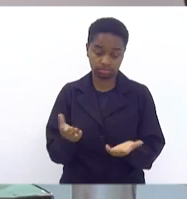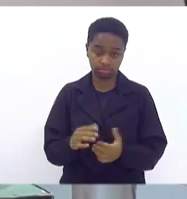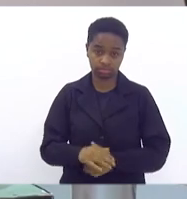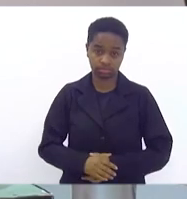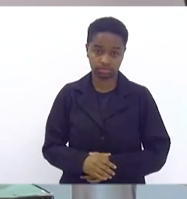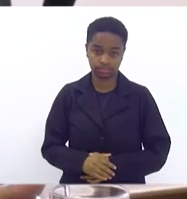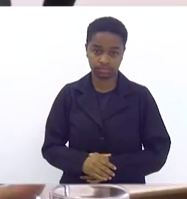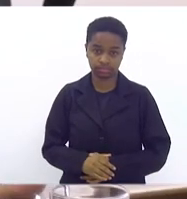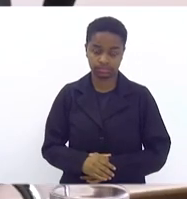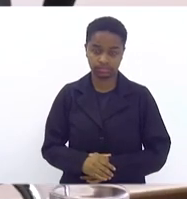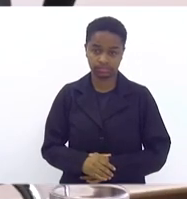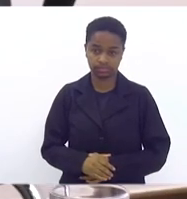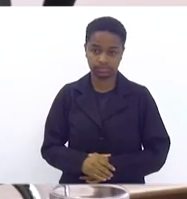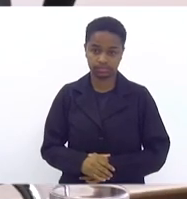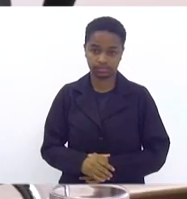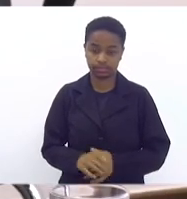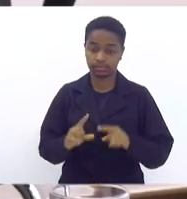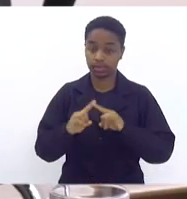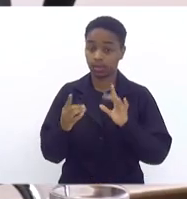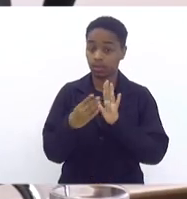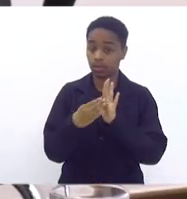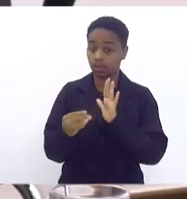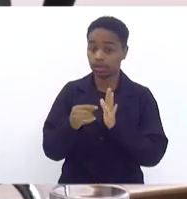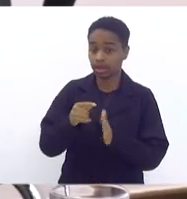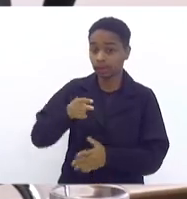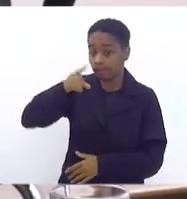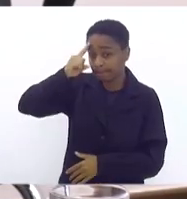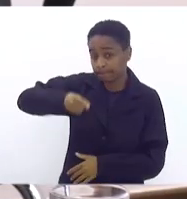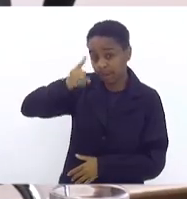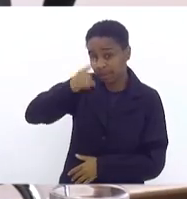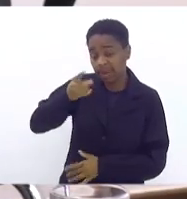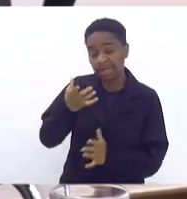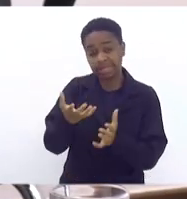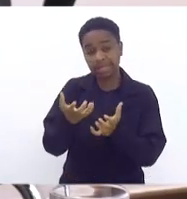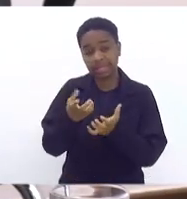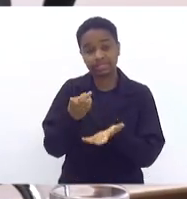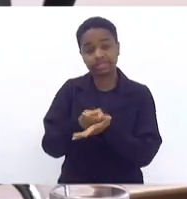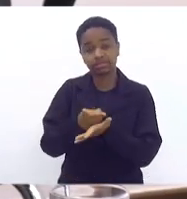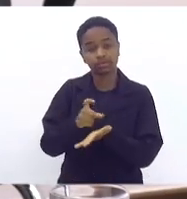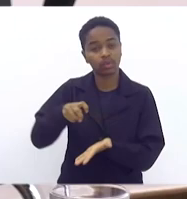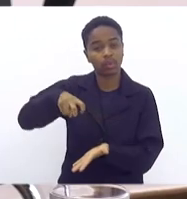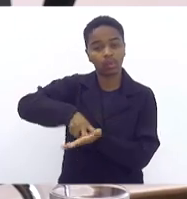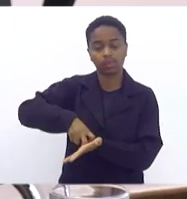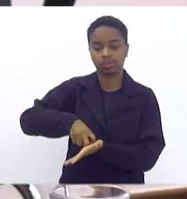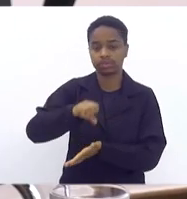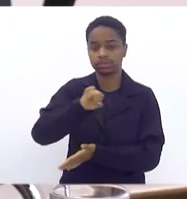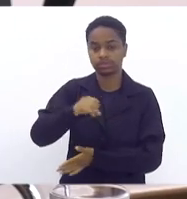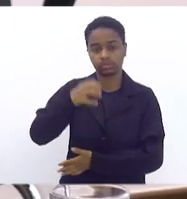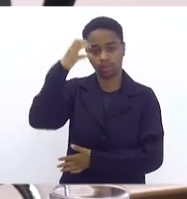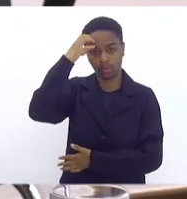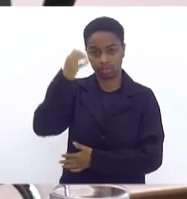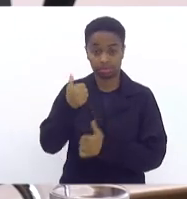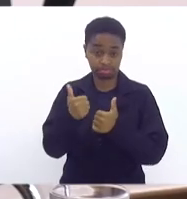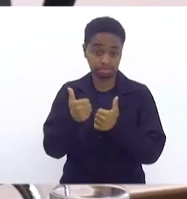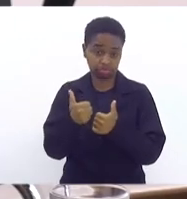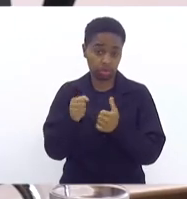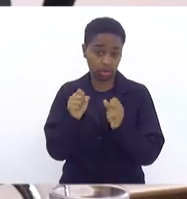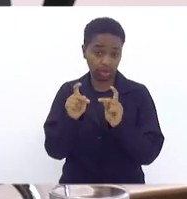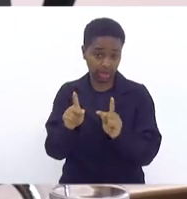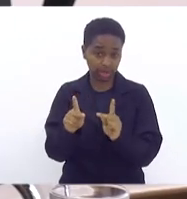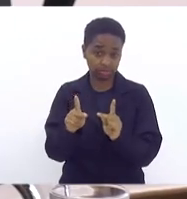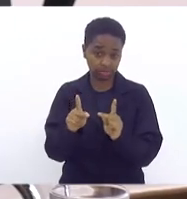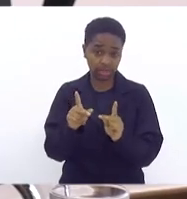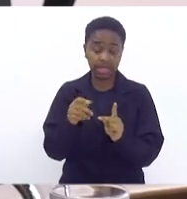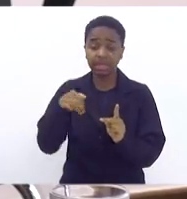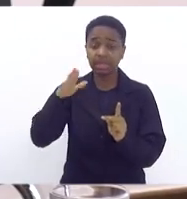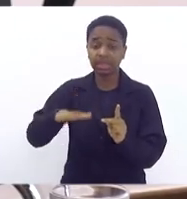normal o o modelo autoritário é um modelo que quer a todo custo punir culpados que é um desejo legítimo quem de